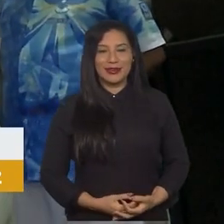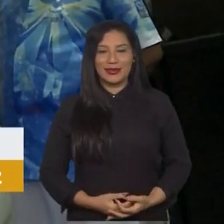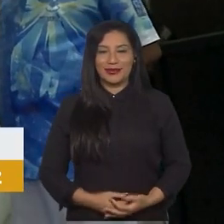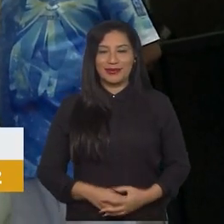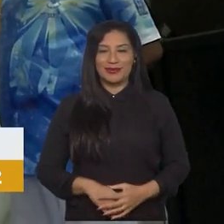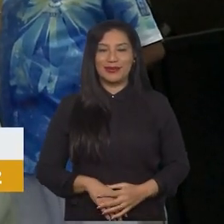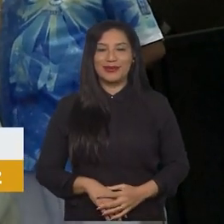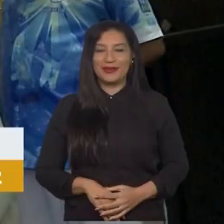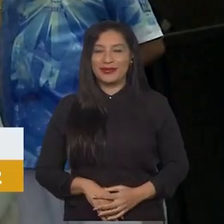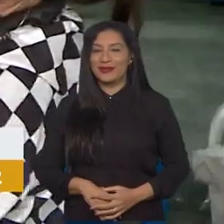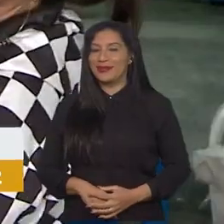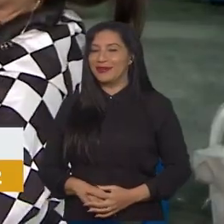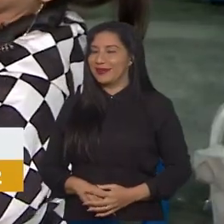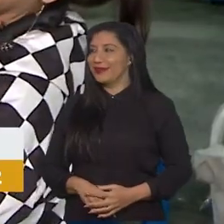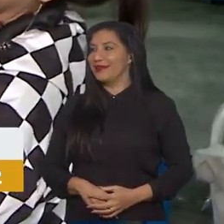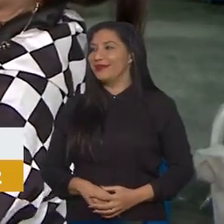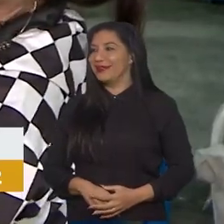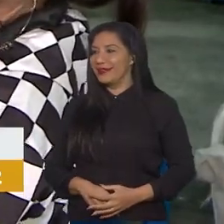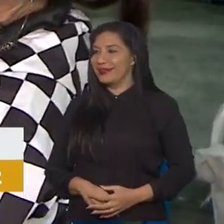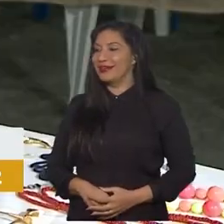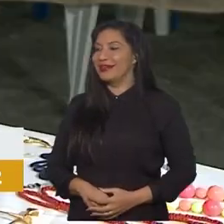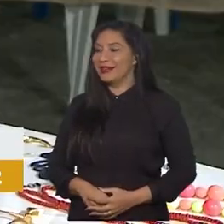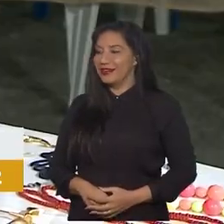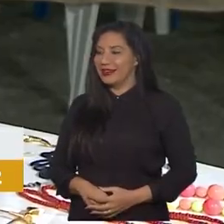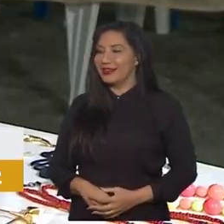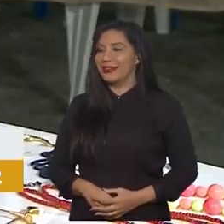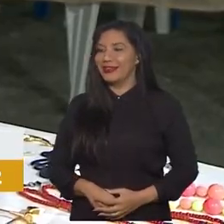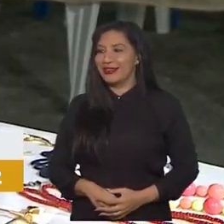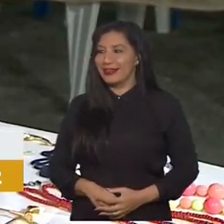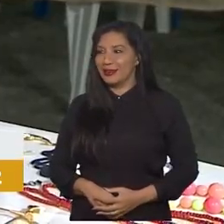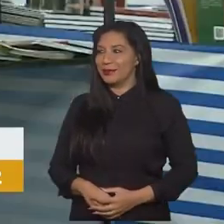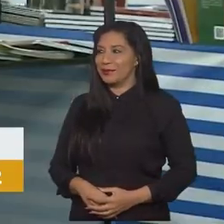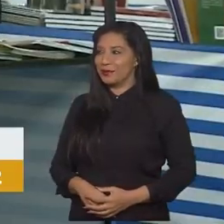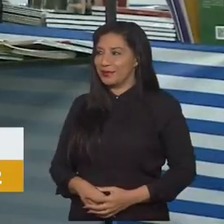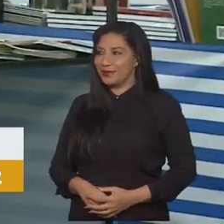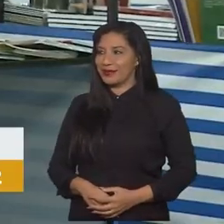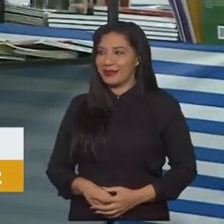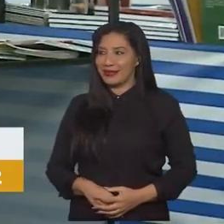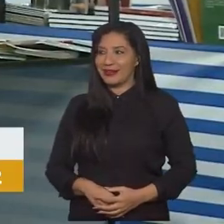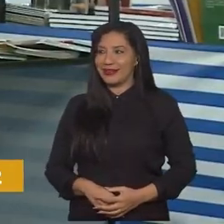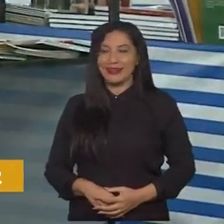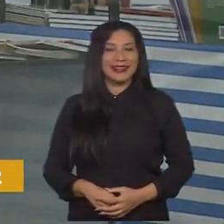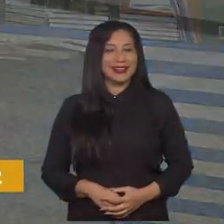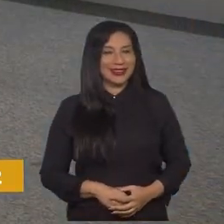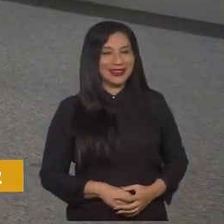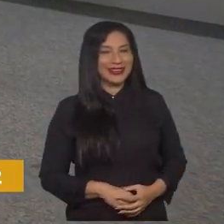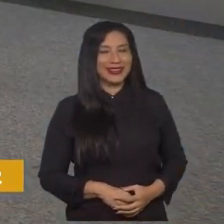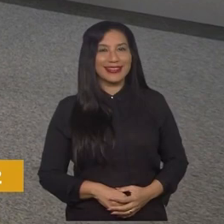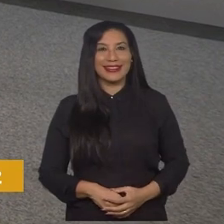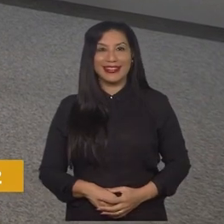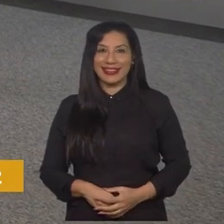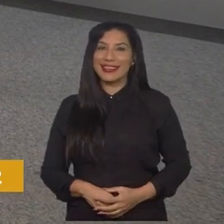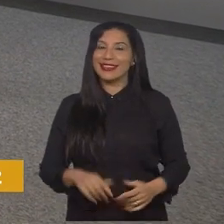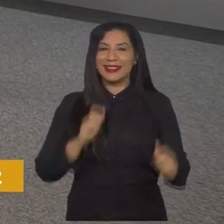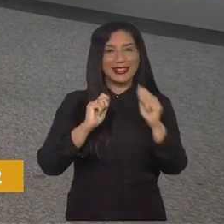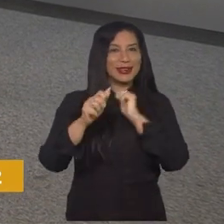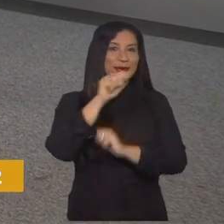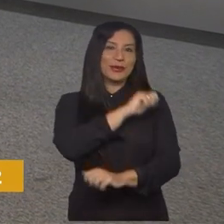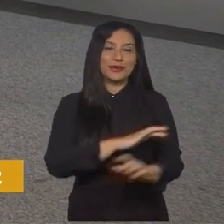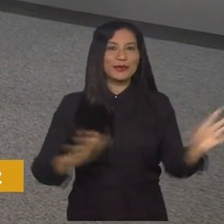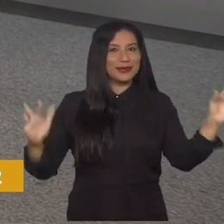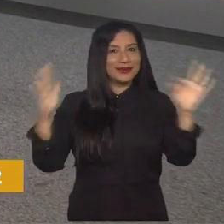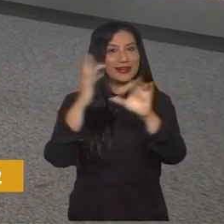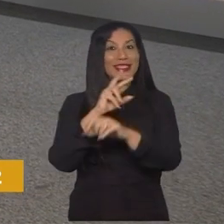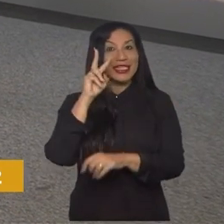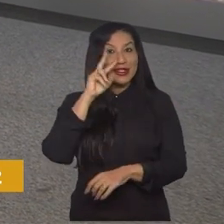te magoou? Te vendo infeliz, também estou. O Repórter Rio fica